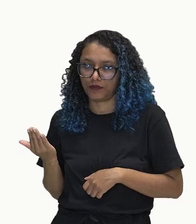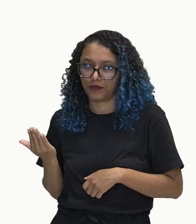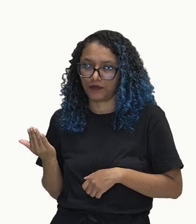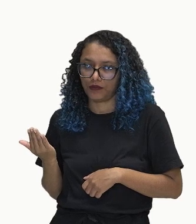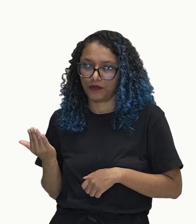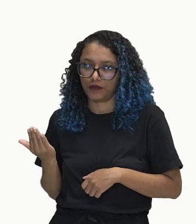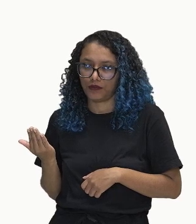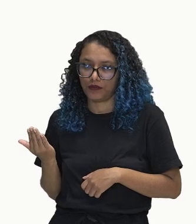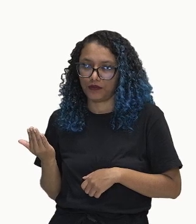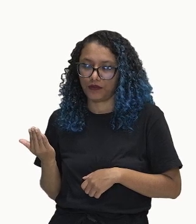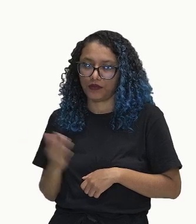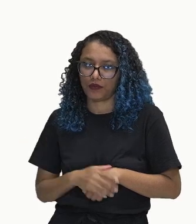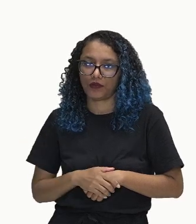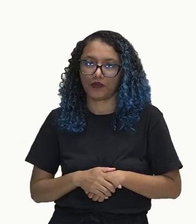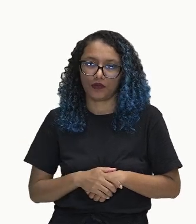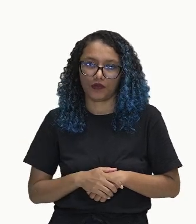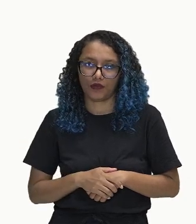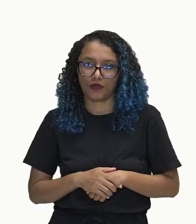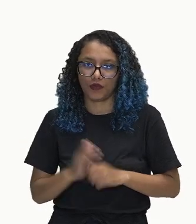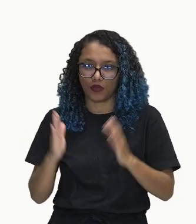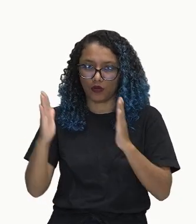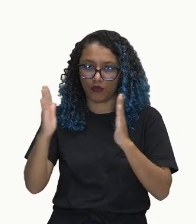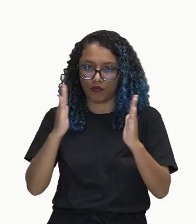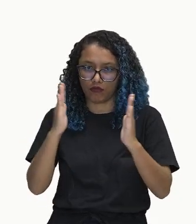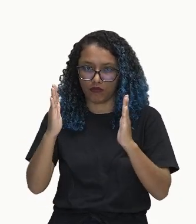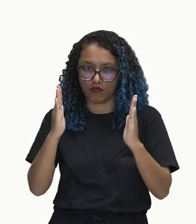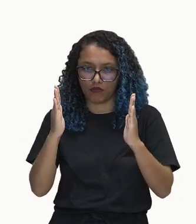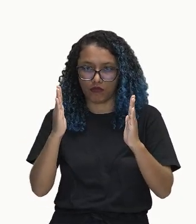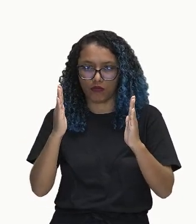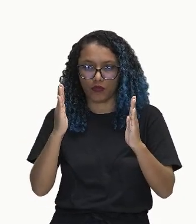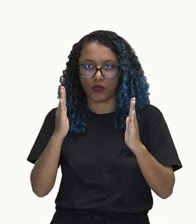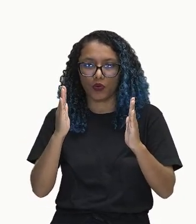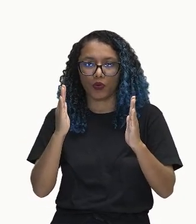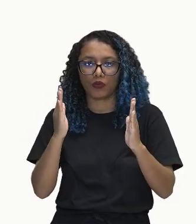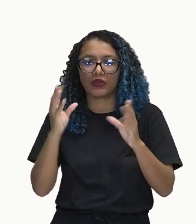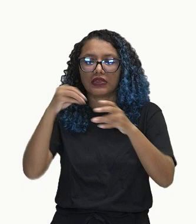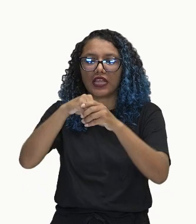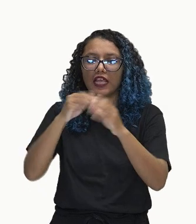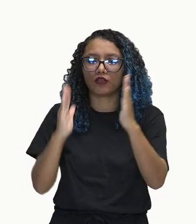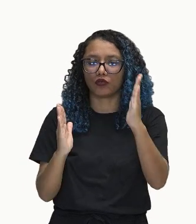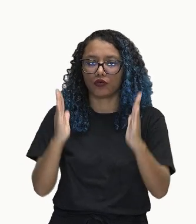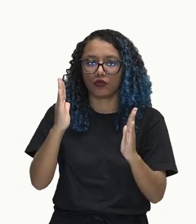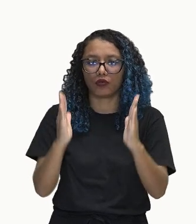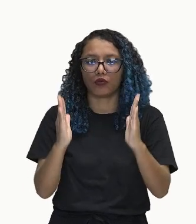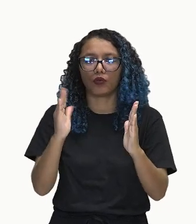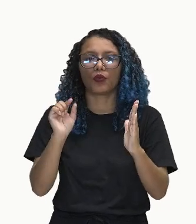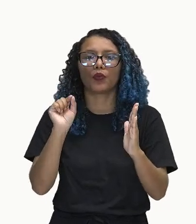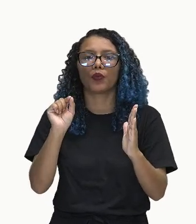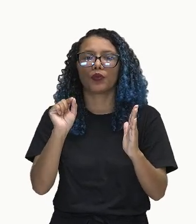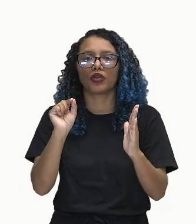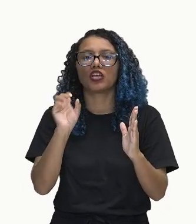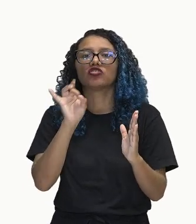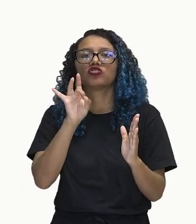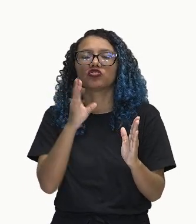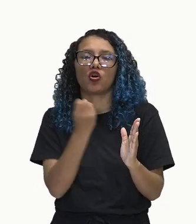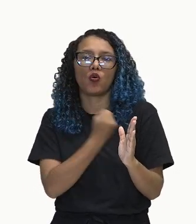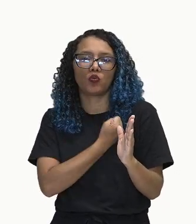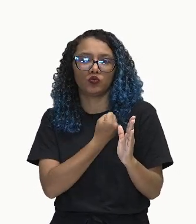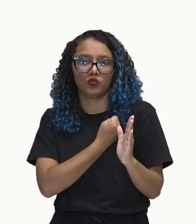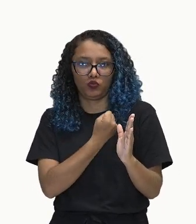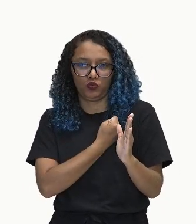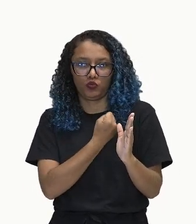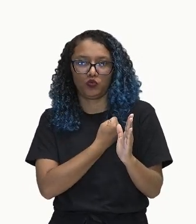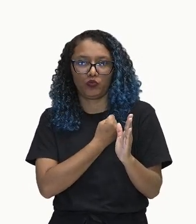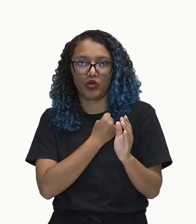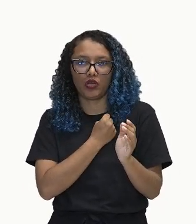vermelho, vão ficar somente, no caso aqui, os coeficientes, tá? Os coeficientes